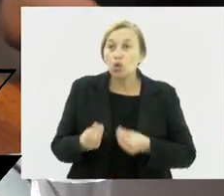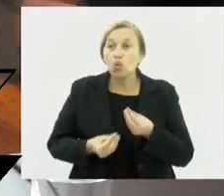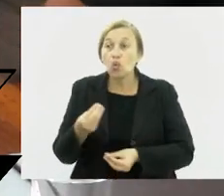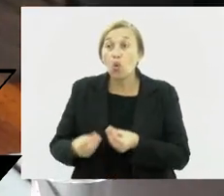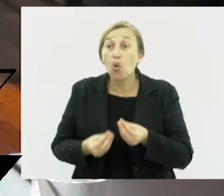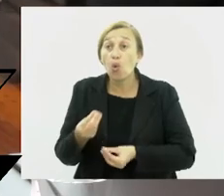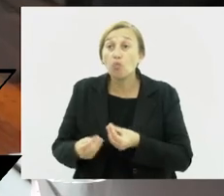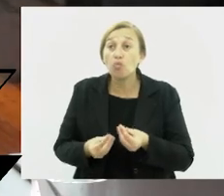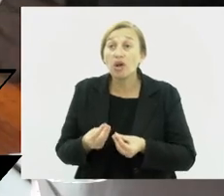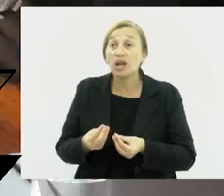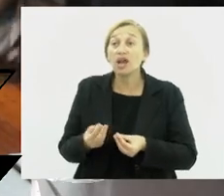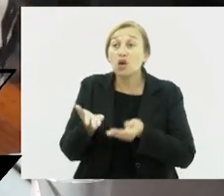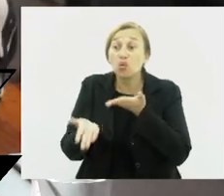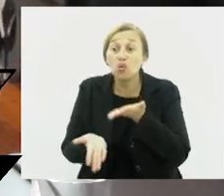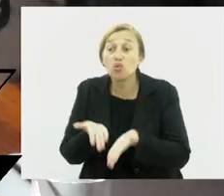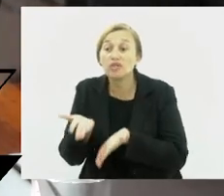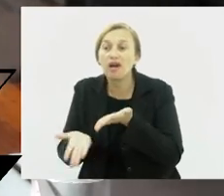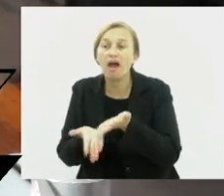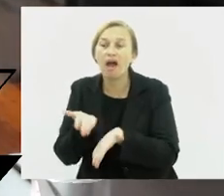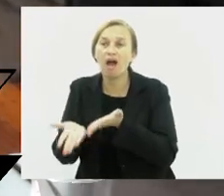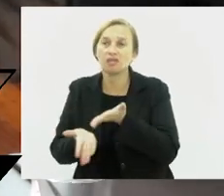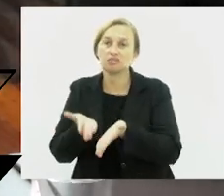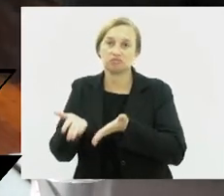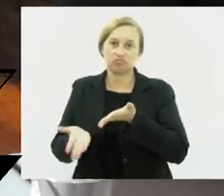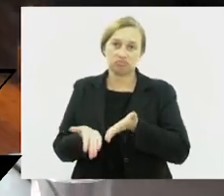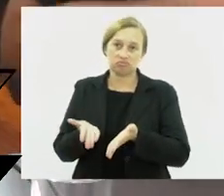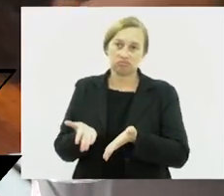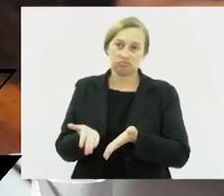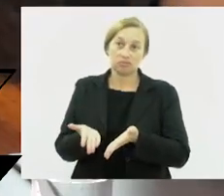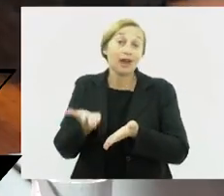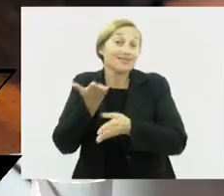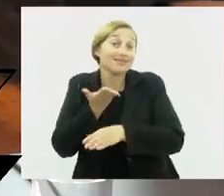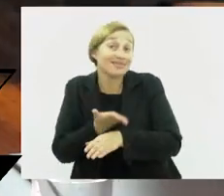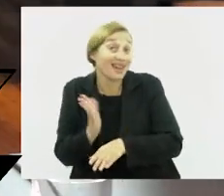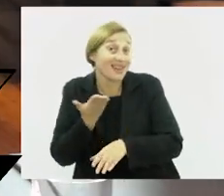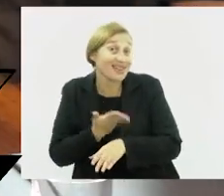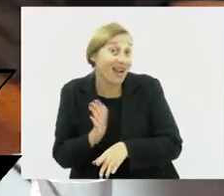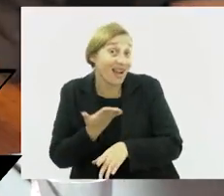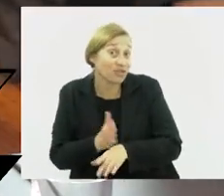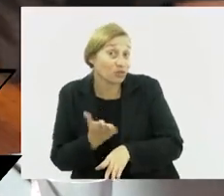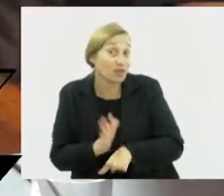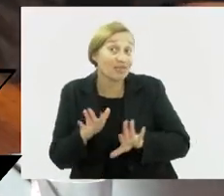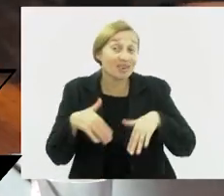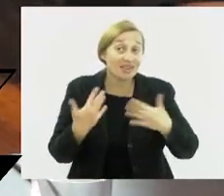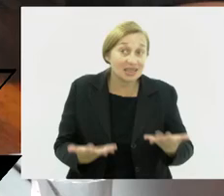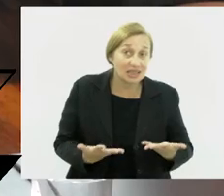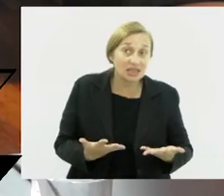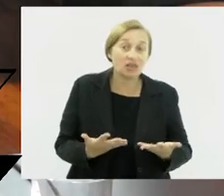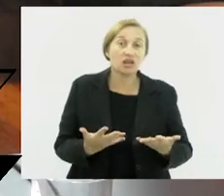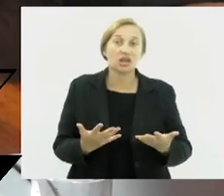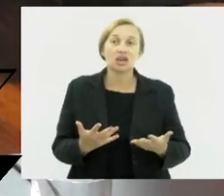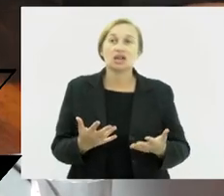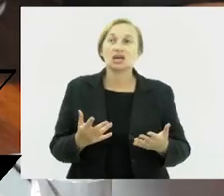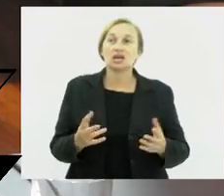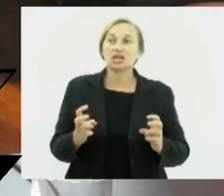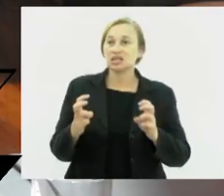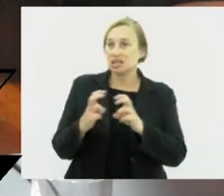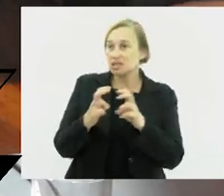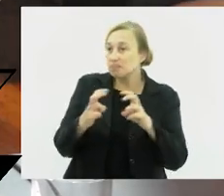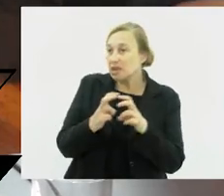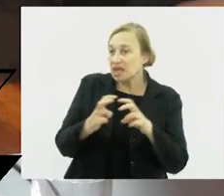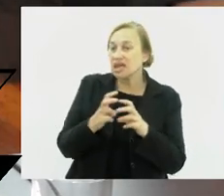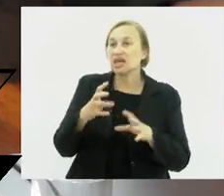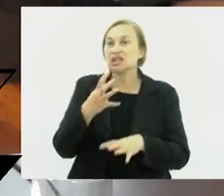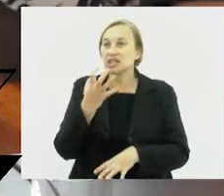como ele é criado, a forma como ele é treinado. Então, essas rinhas que acontecem, e